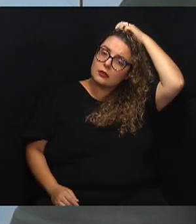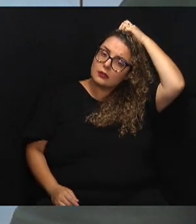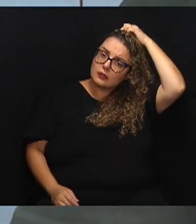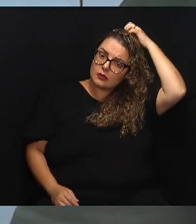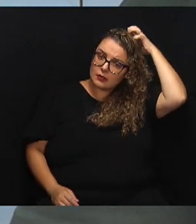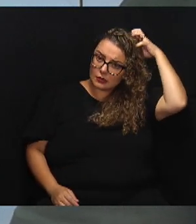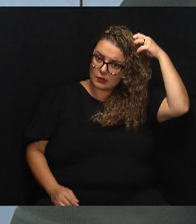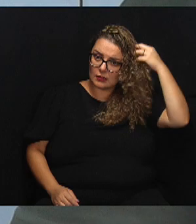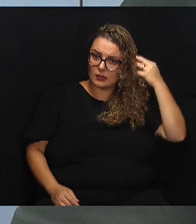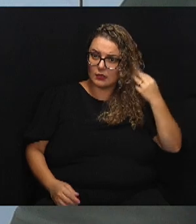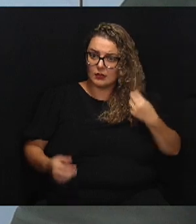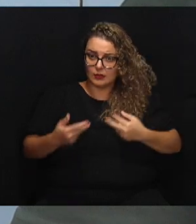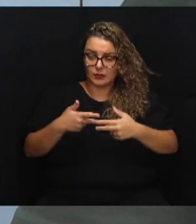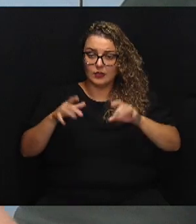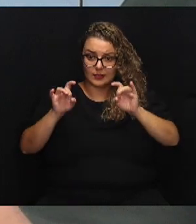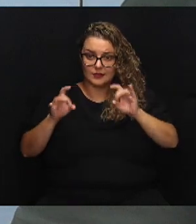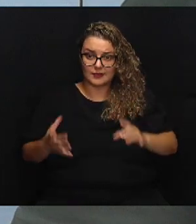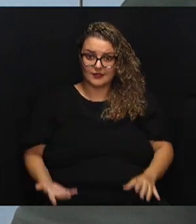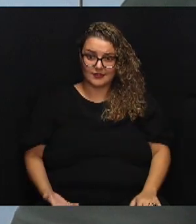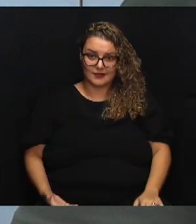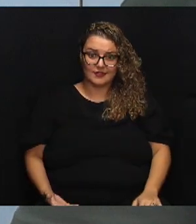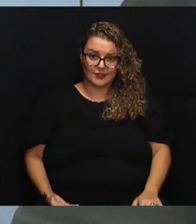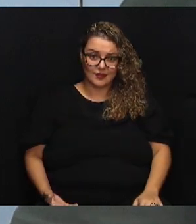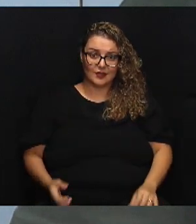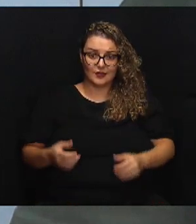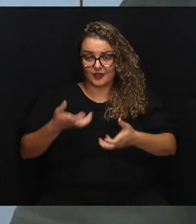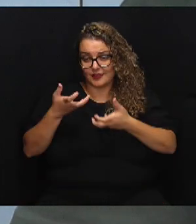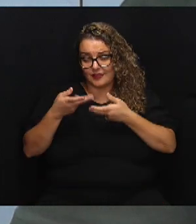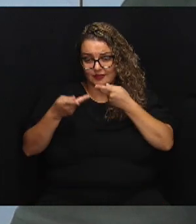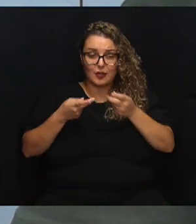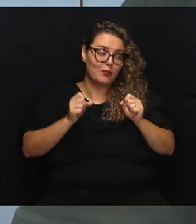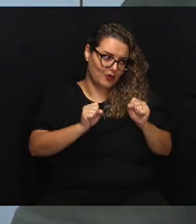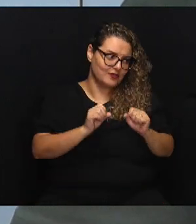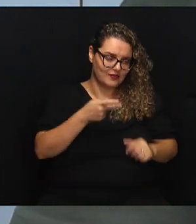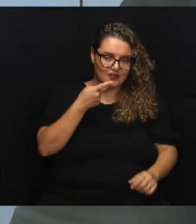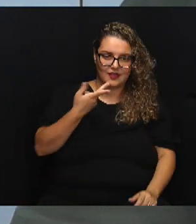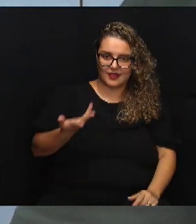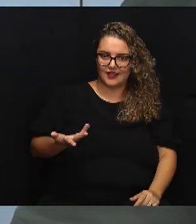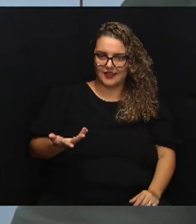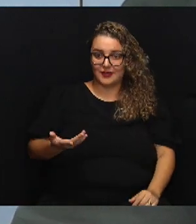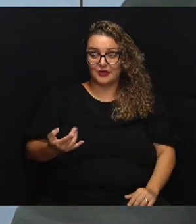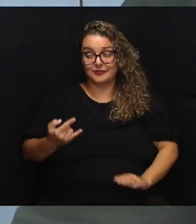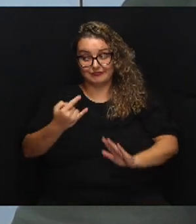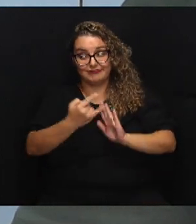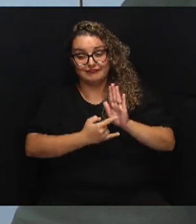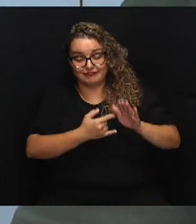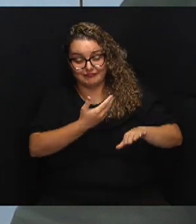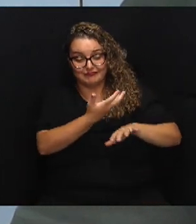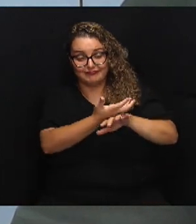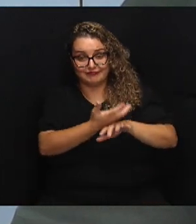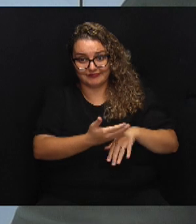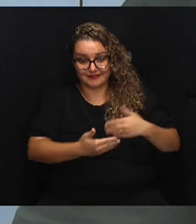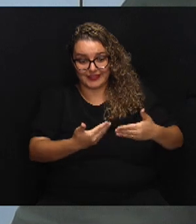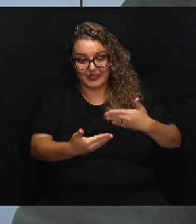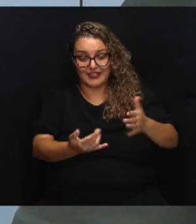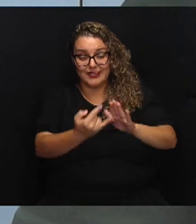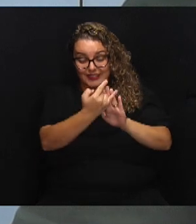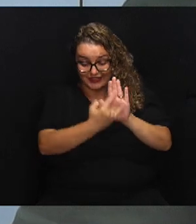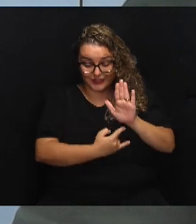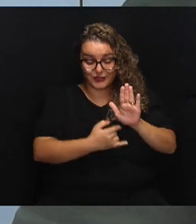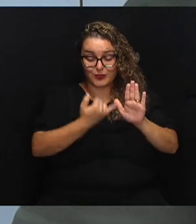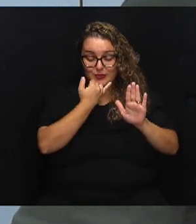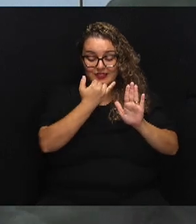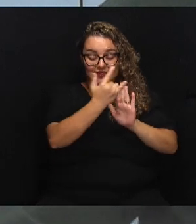aqui, que eu tenho no meu currículo, Herbert e Débora. Eu falo que como a gente está vereador, e principalmente